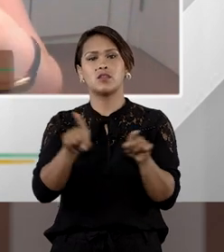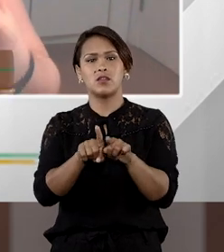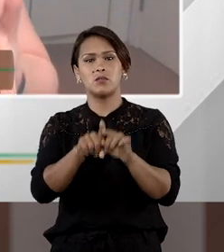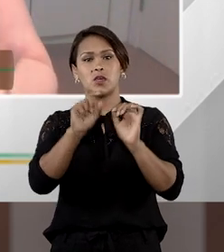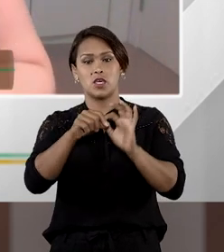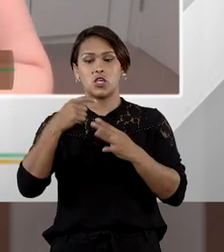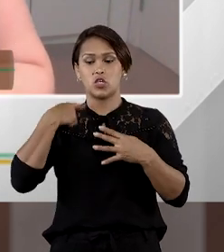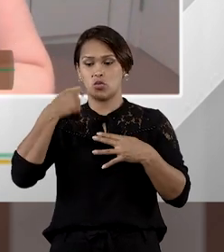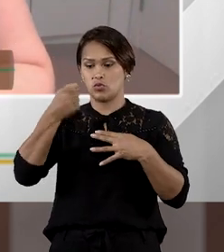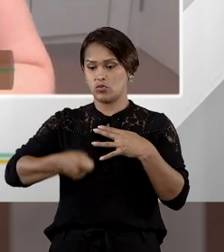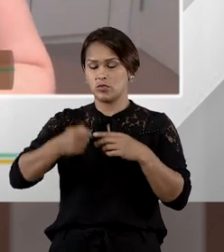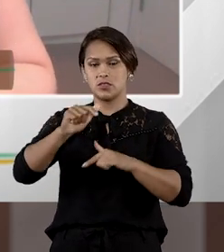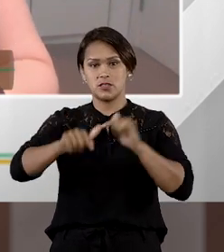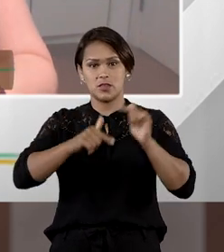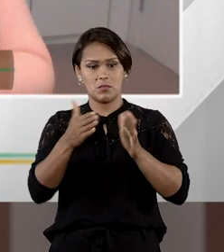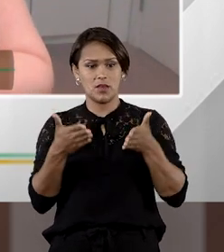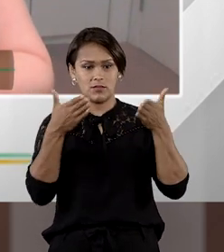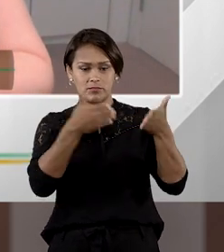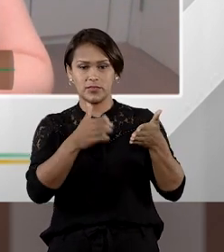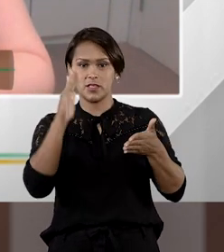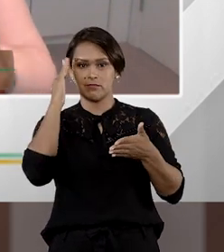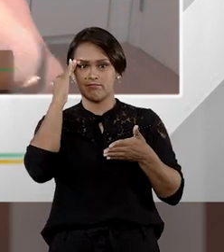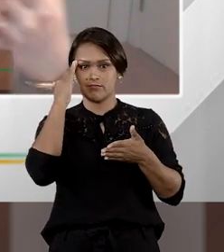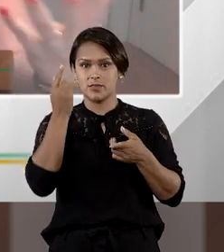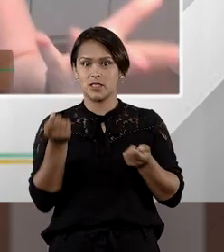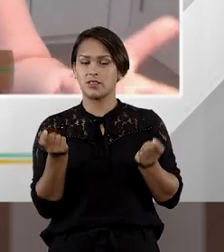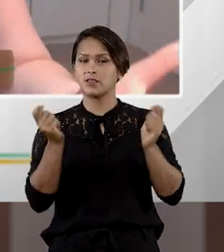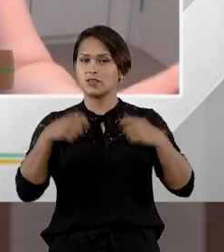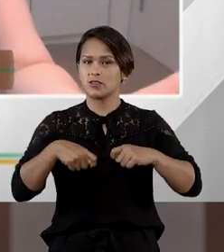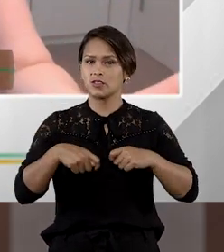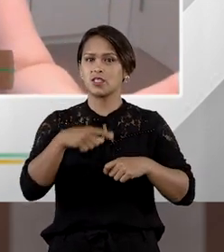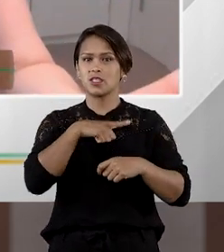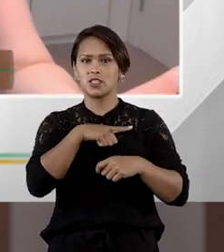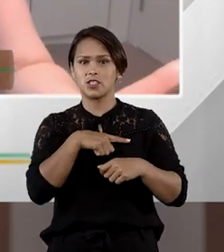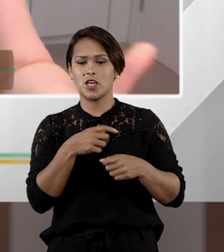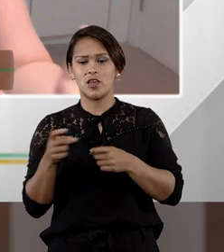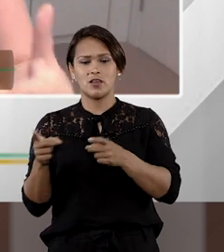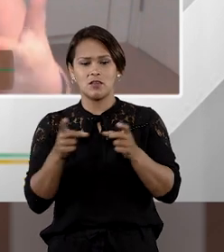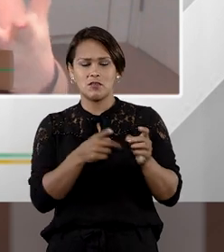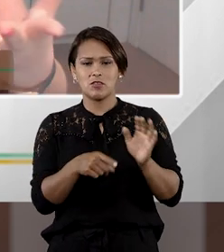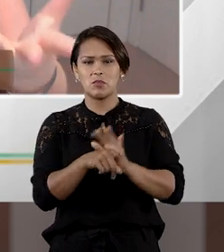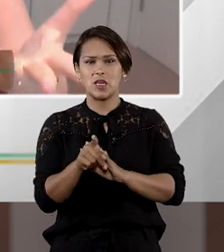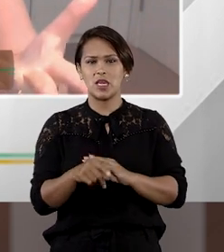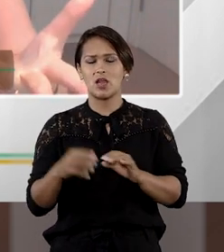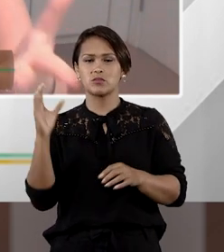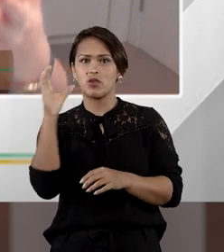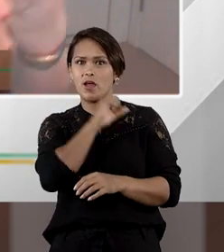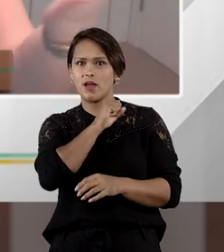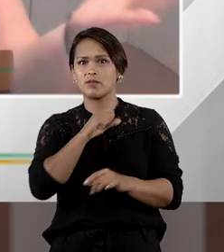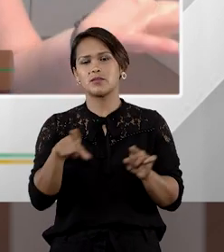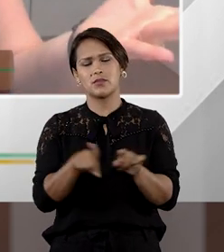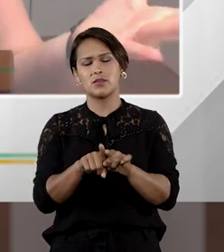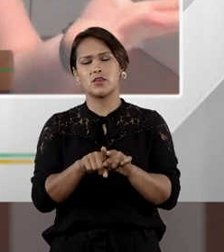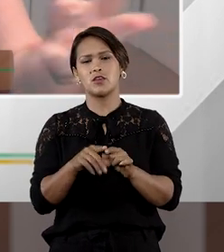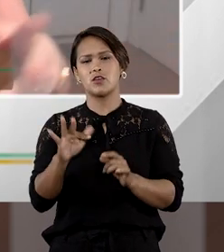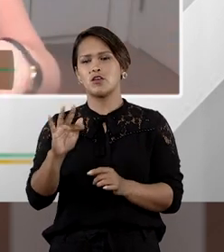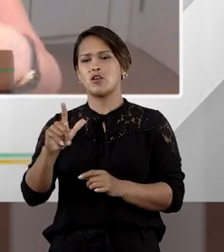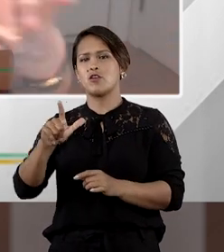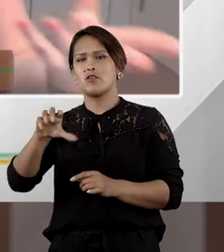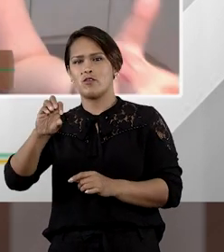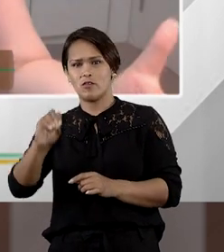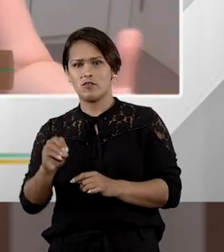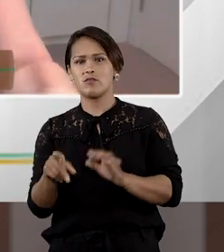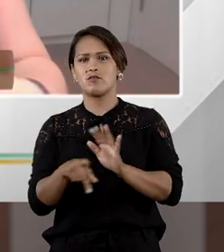1º, de que o juiz atue nesse sentido. Então, considerando que a gente vive nesse mercado de consumo tão feroz, e como o Flávio disse,